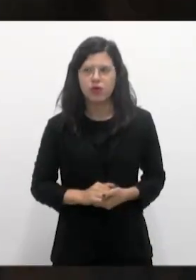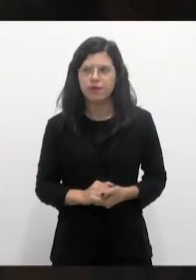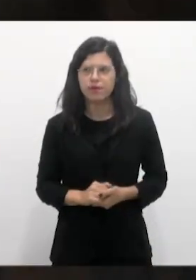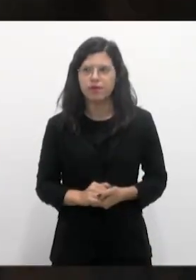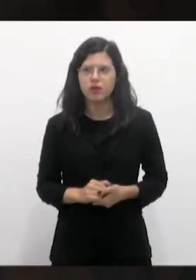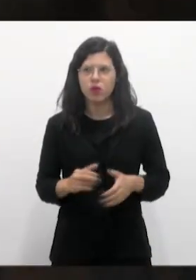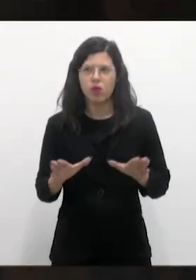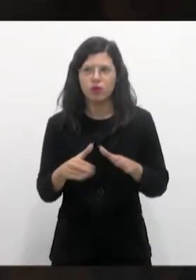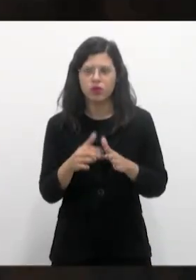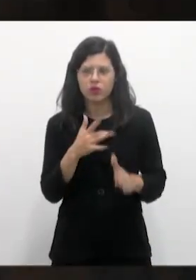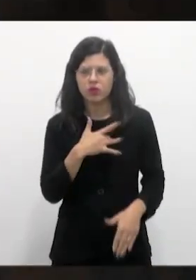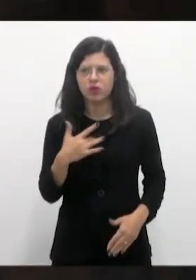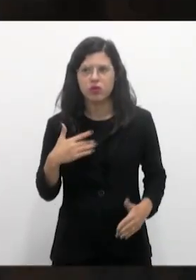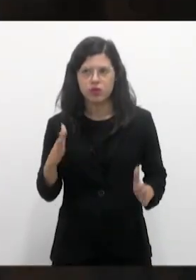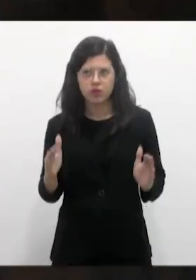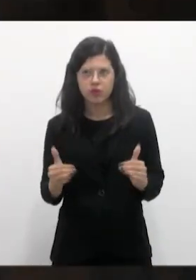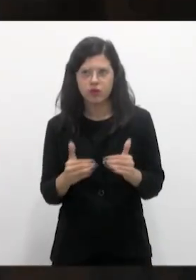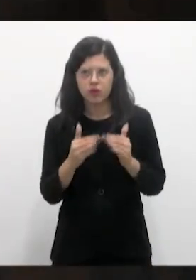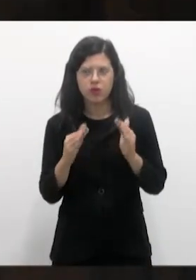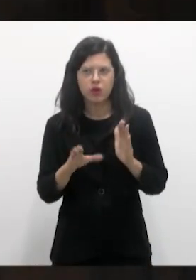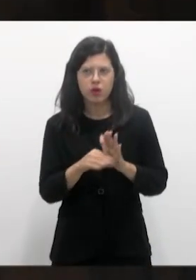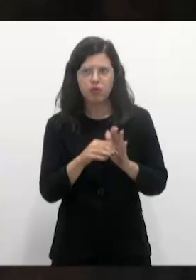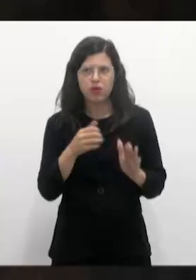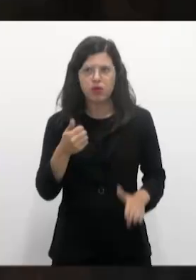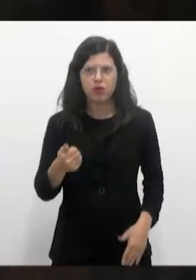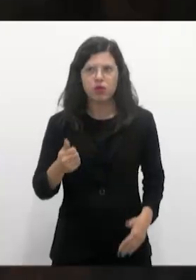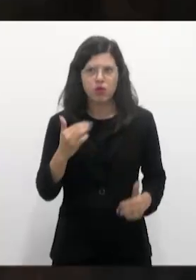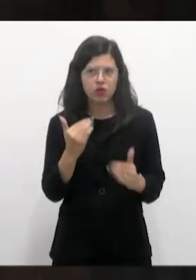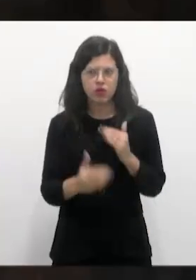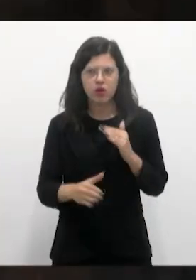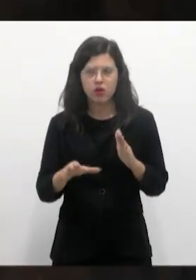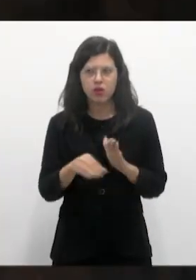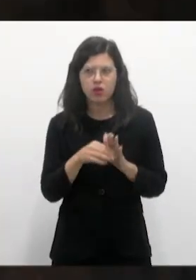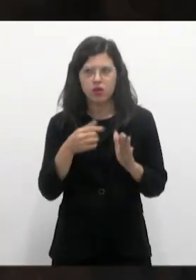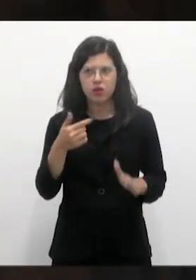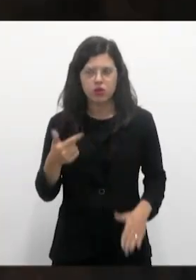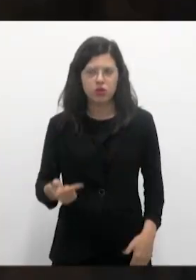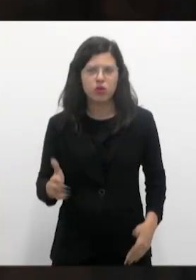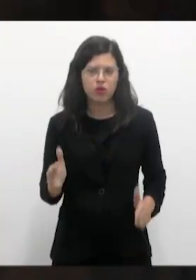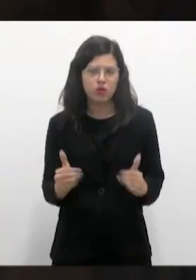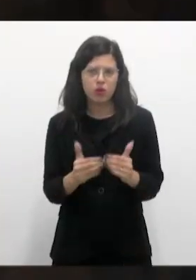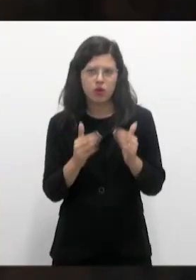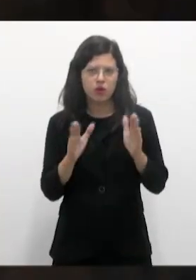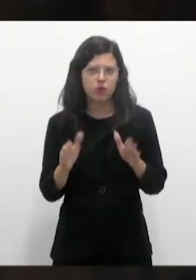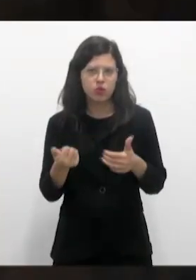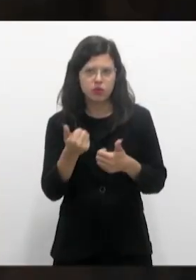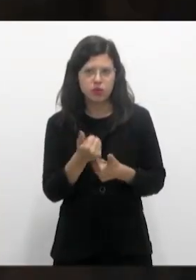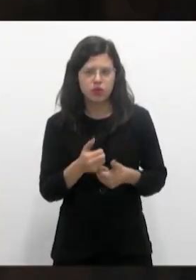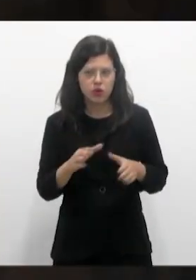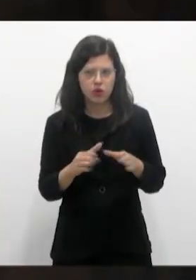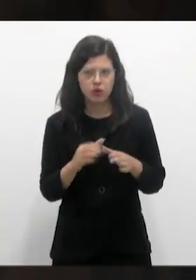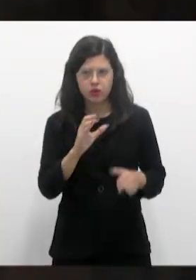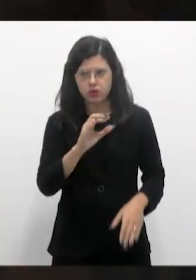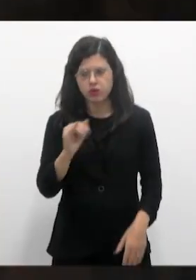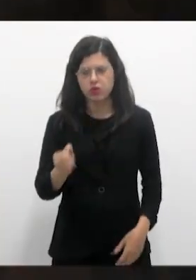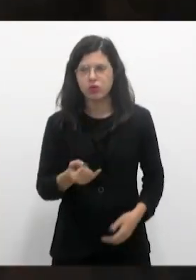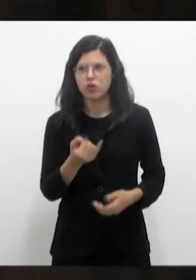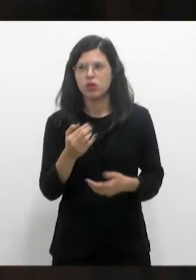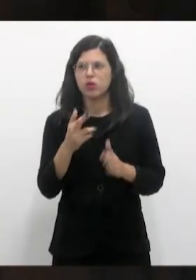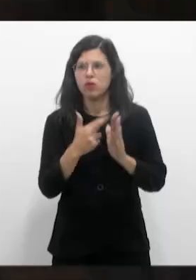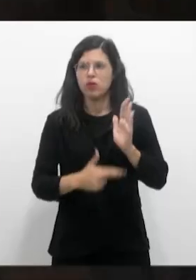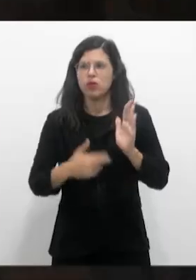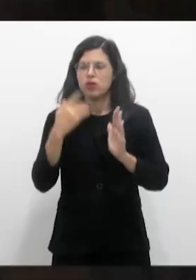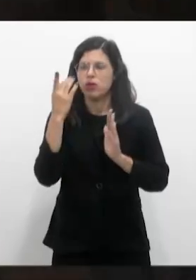E de Saúde favorável à emenda número 1, contrário à emenda 2, favorável com substitutivo da Comissão de Constituição e Justiça.